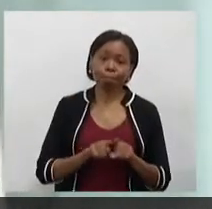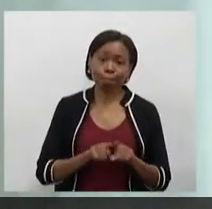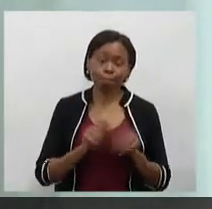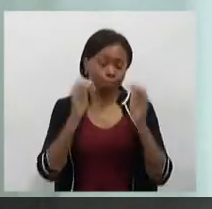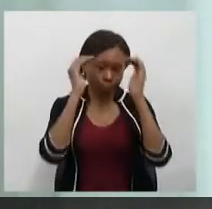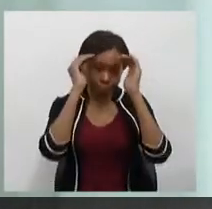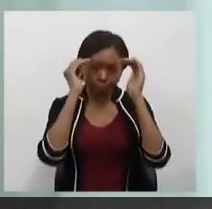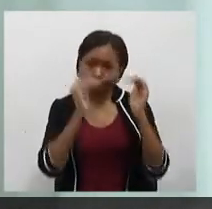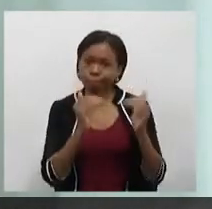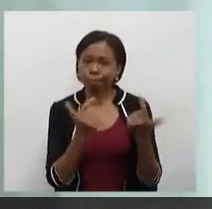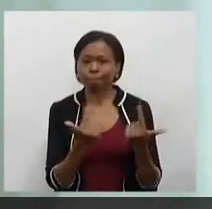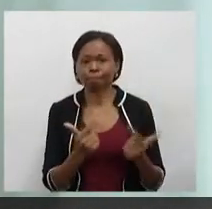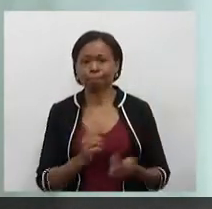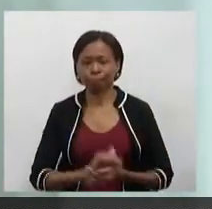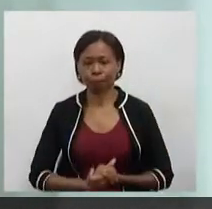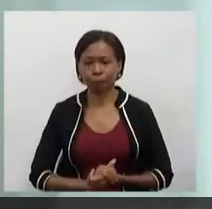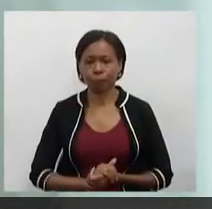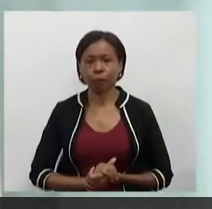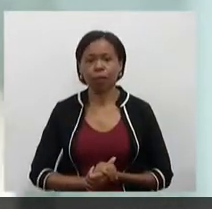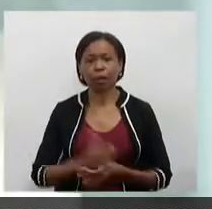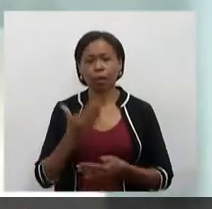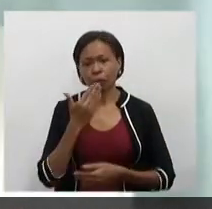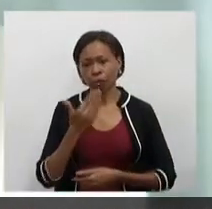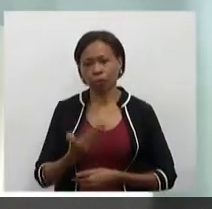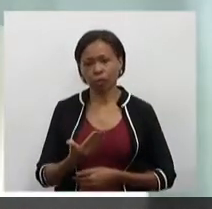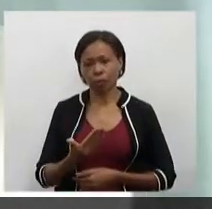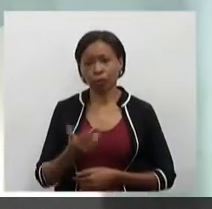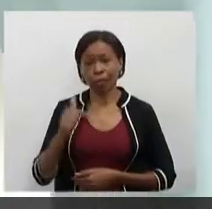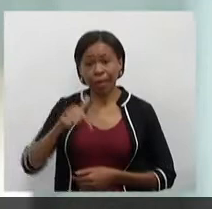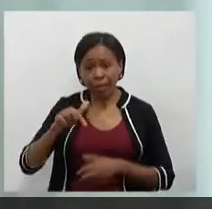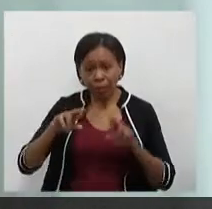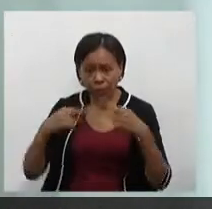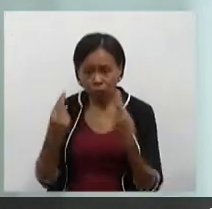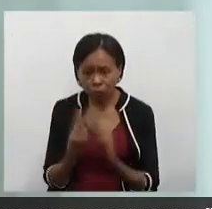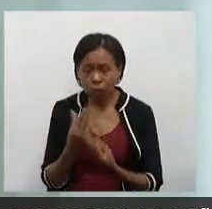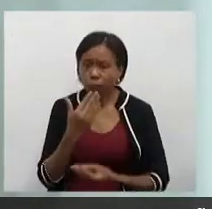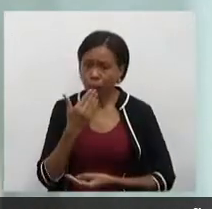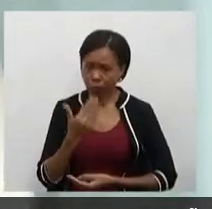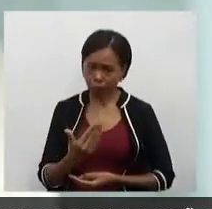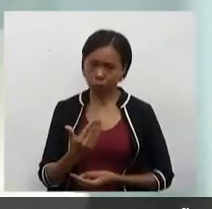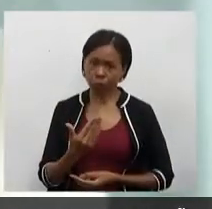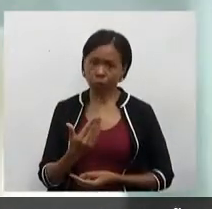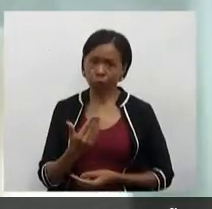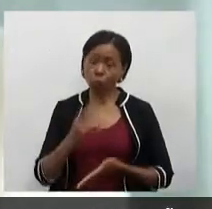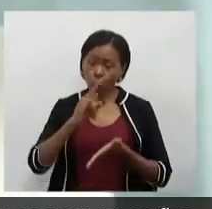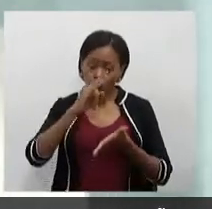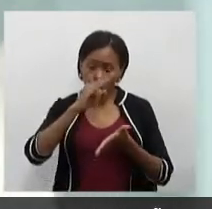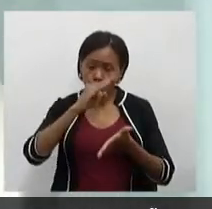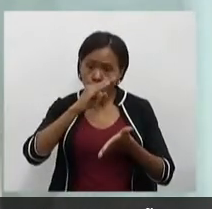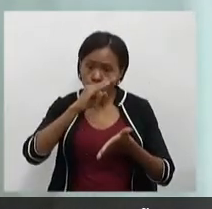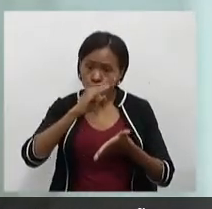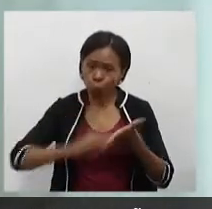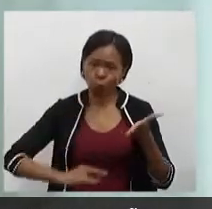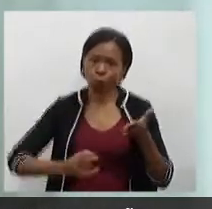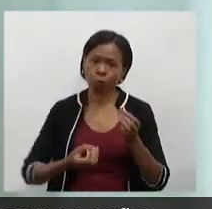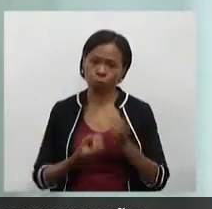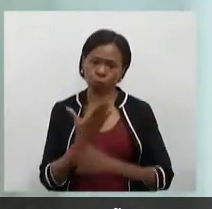dessa reunião aqui, um documento, professor Wander, assim que o professor Paulo, o deputado Paulo que está aqui,